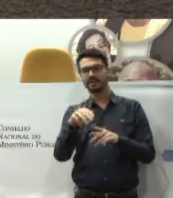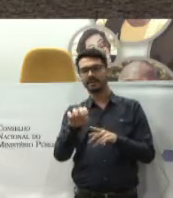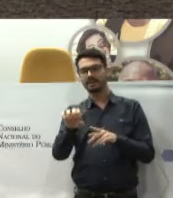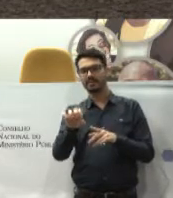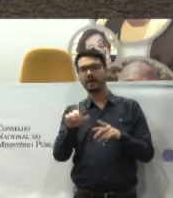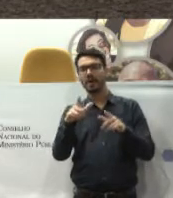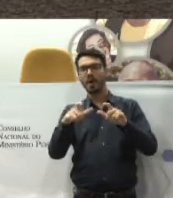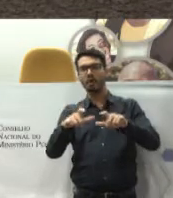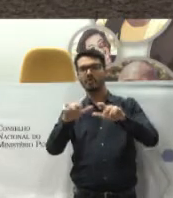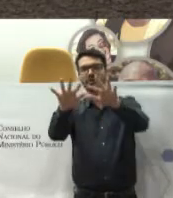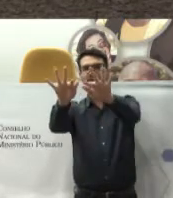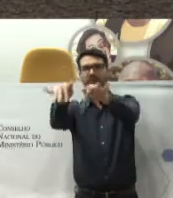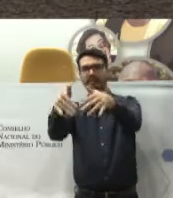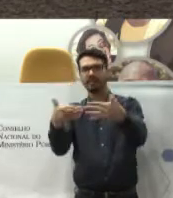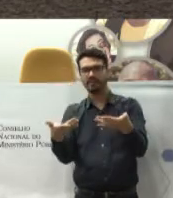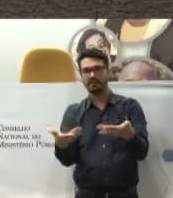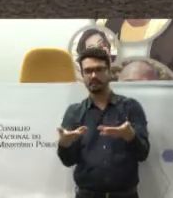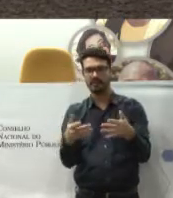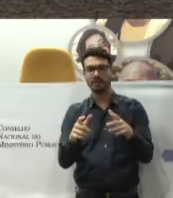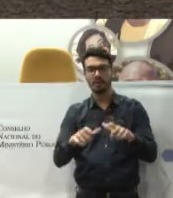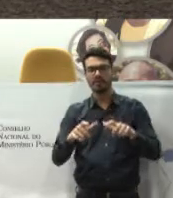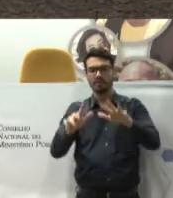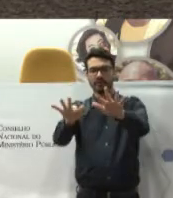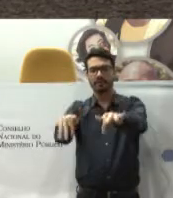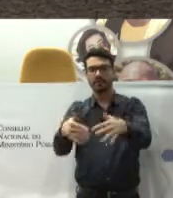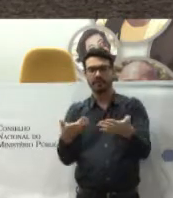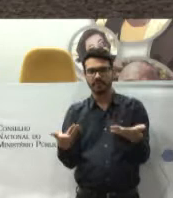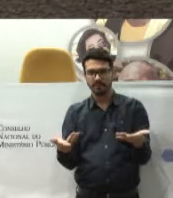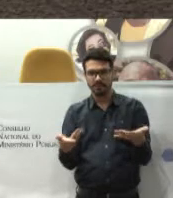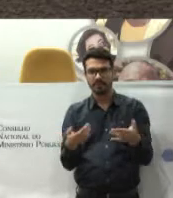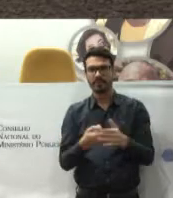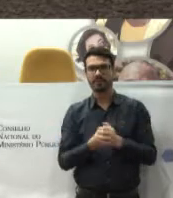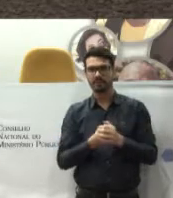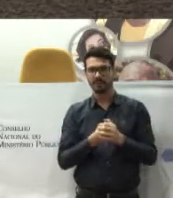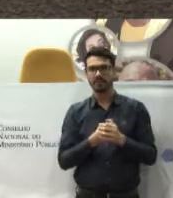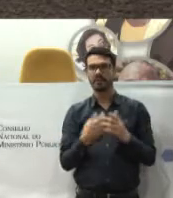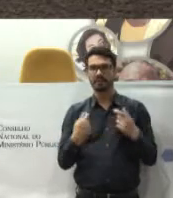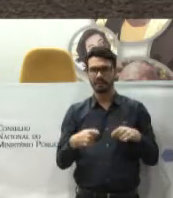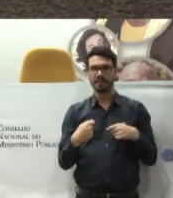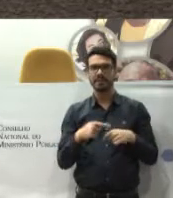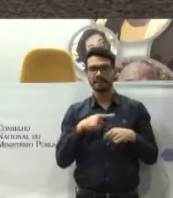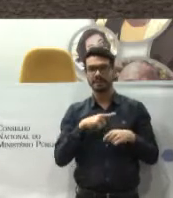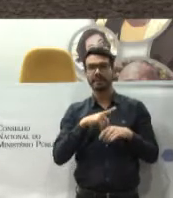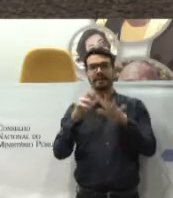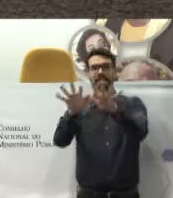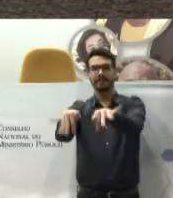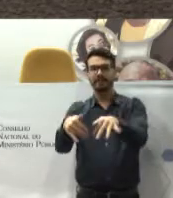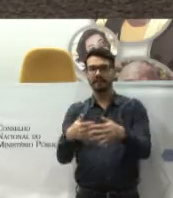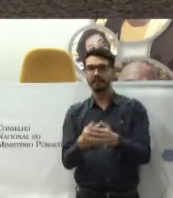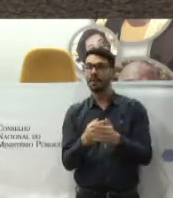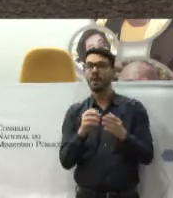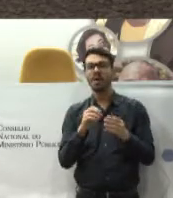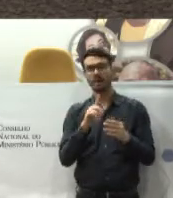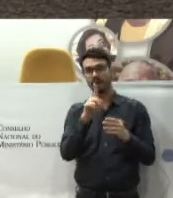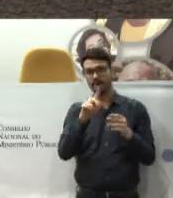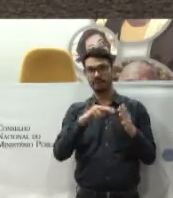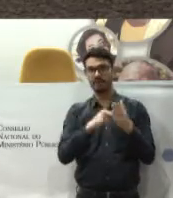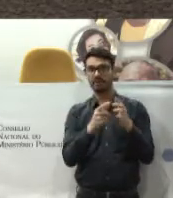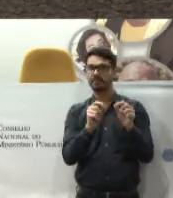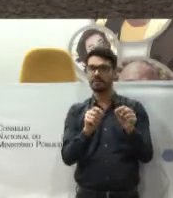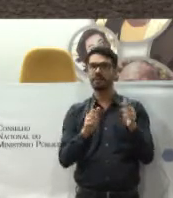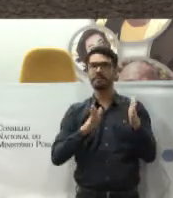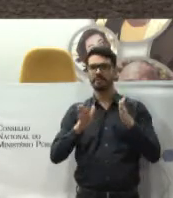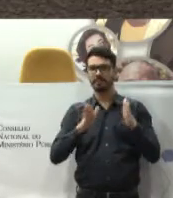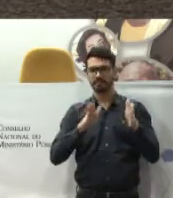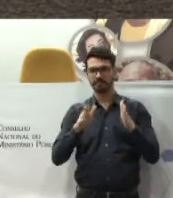Onde que ele vai parar? Onde que ele vai acabar? Você precisa ter um endgame. Ou você tem que ter um prazo, ou você